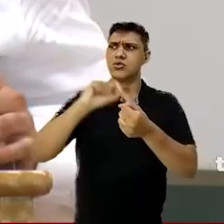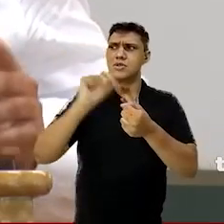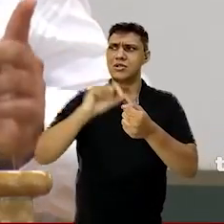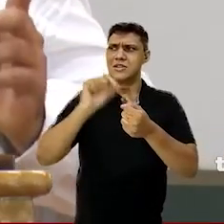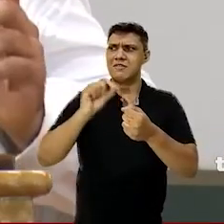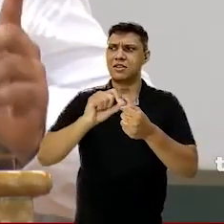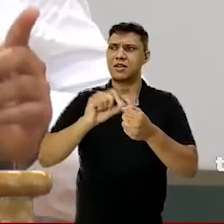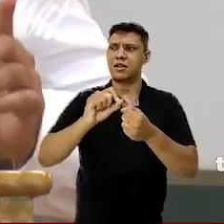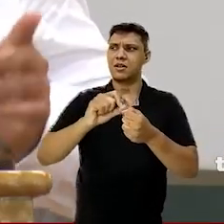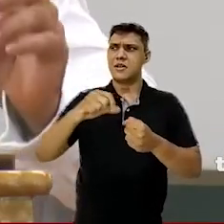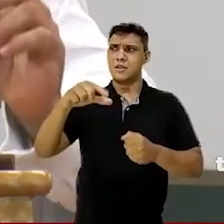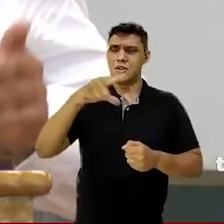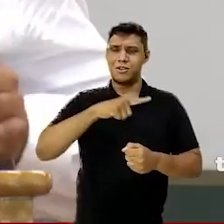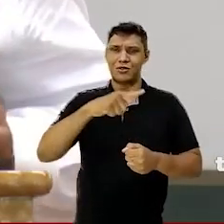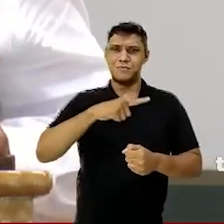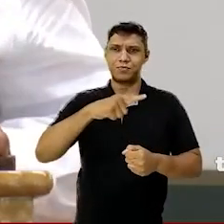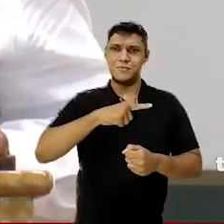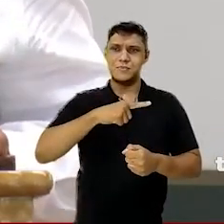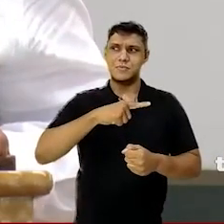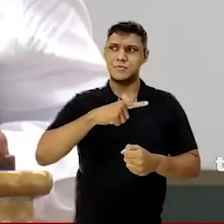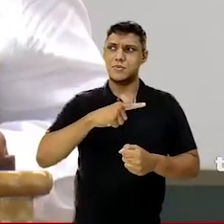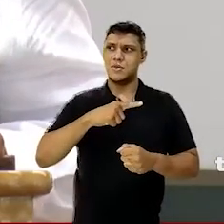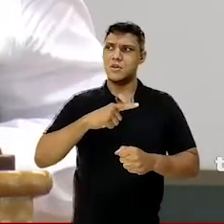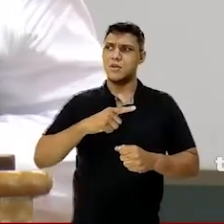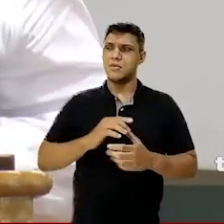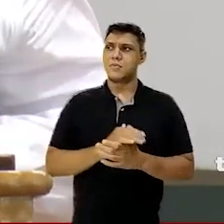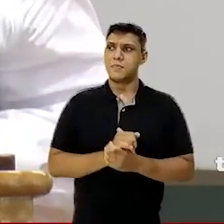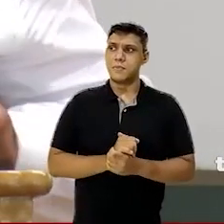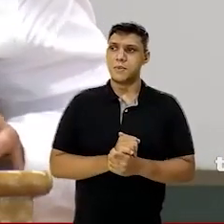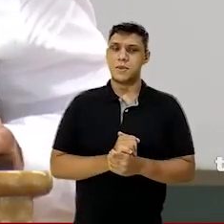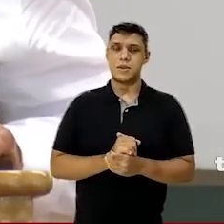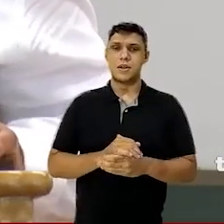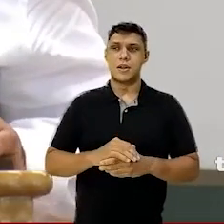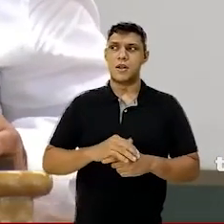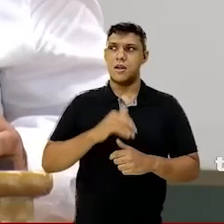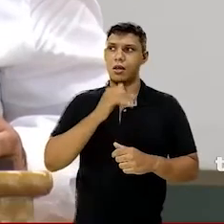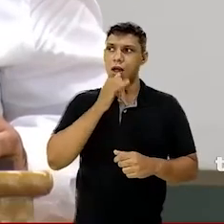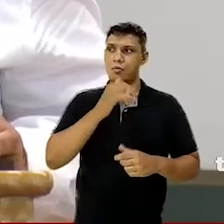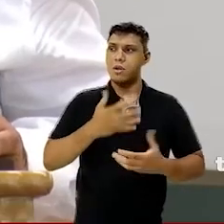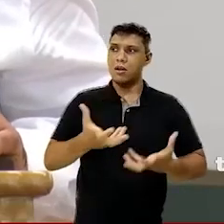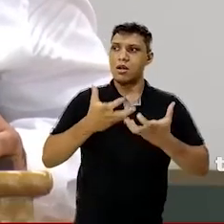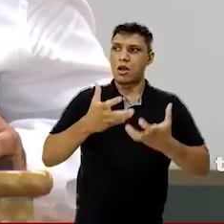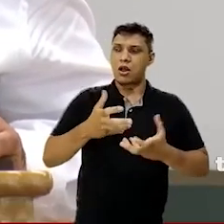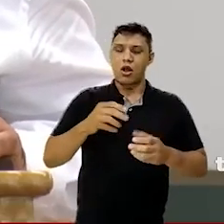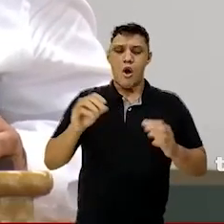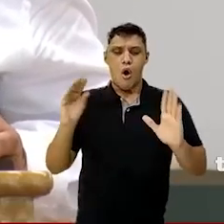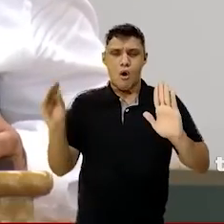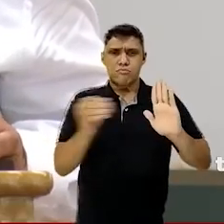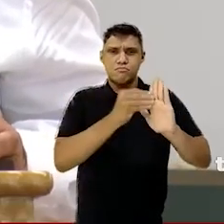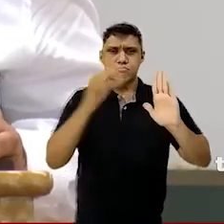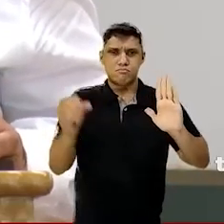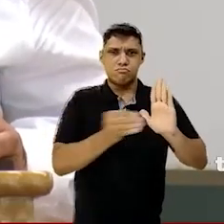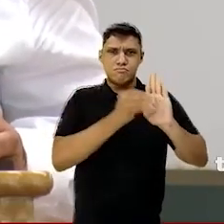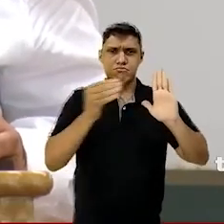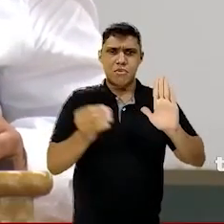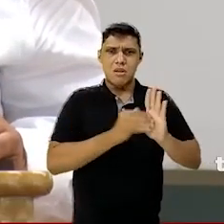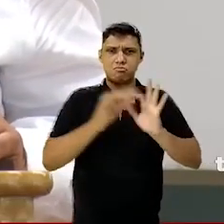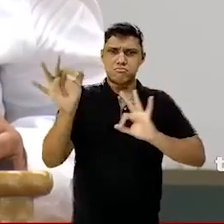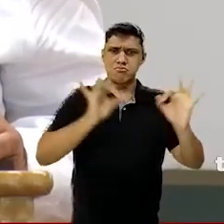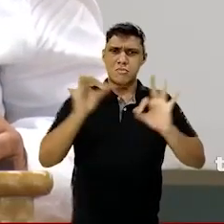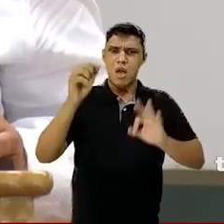tenho, mesmo sem mandato, sem cargo público, viabilizei várias emendas de desenvolvimento para o nosso